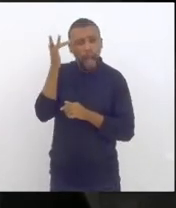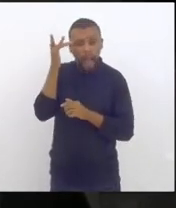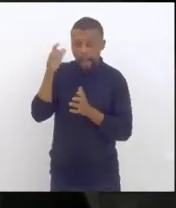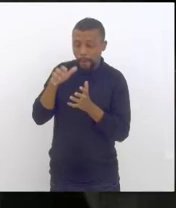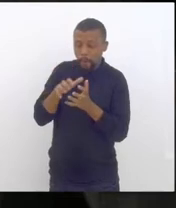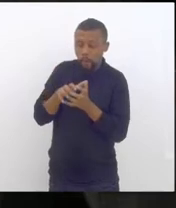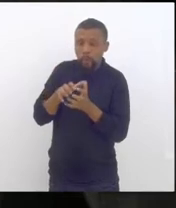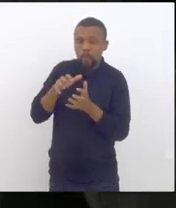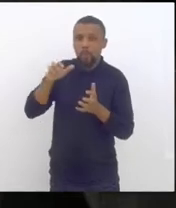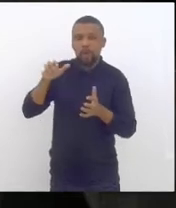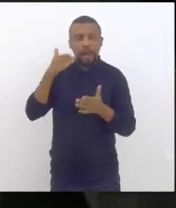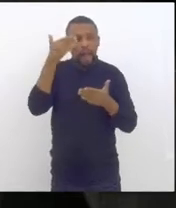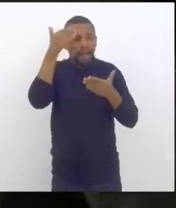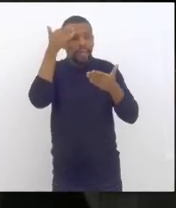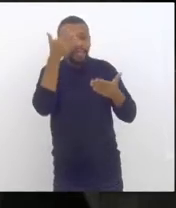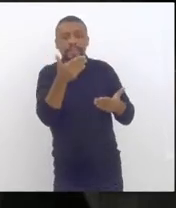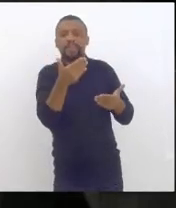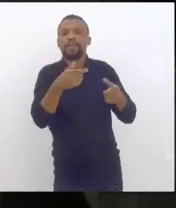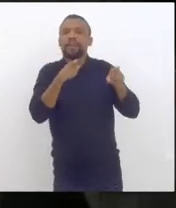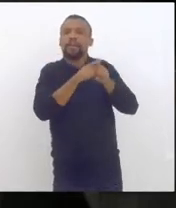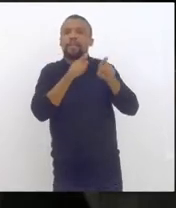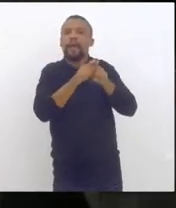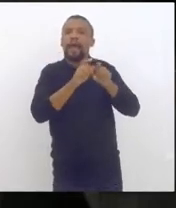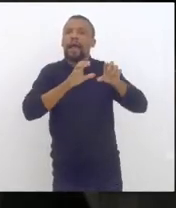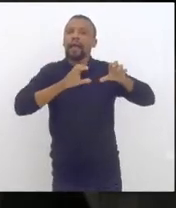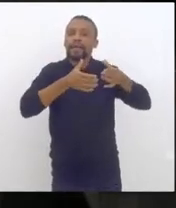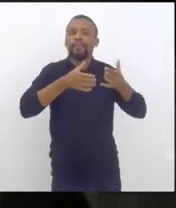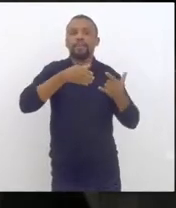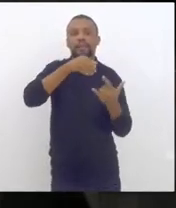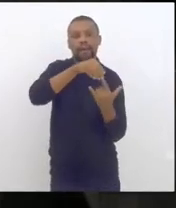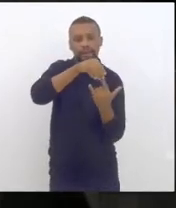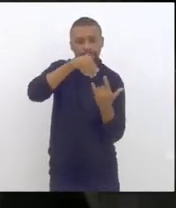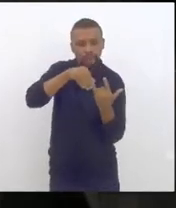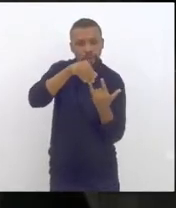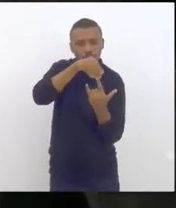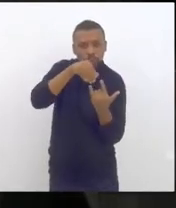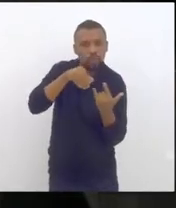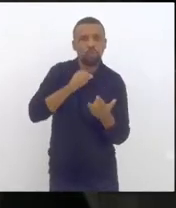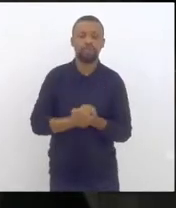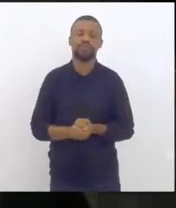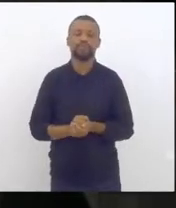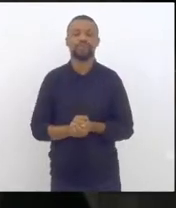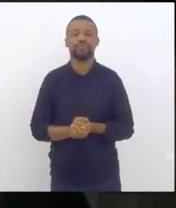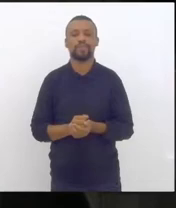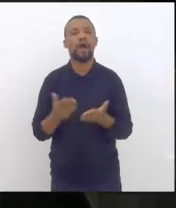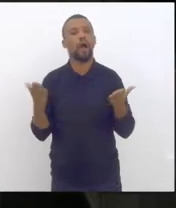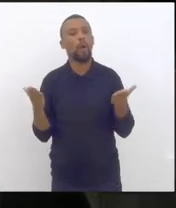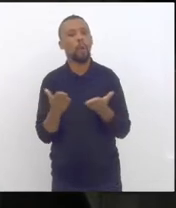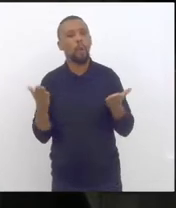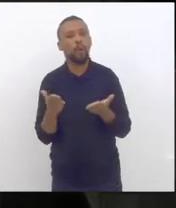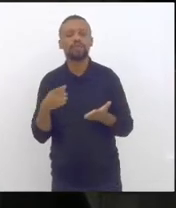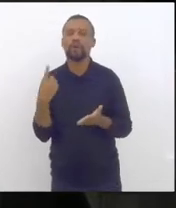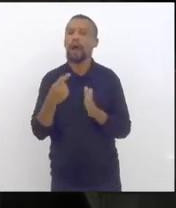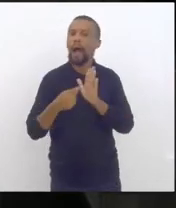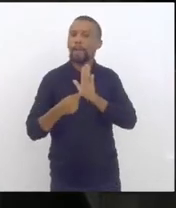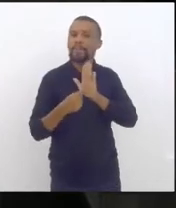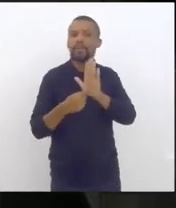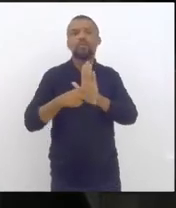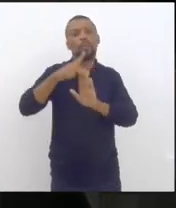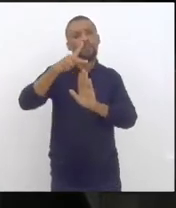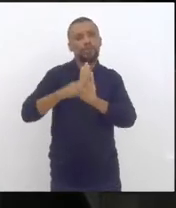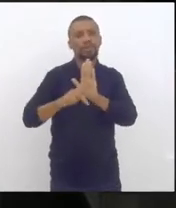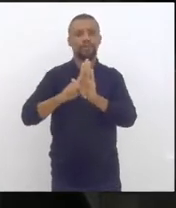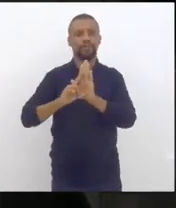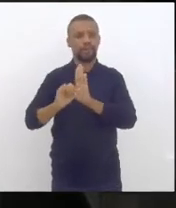particularmente a equipes é da Fiocruz hoje nós trabalha apresentamos um projeto